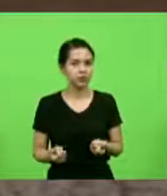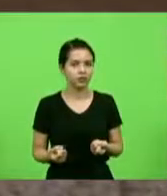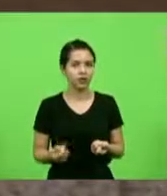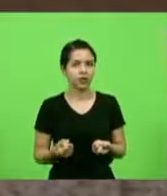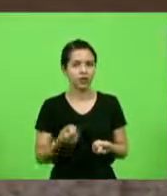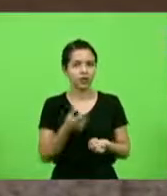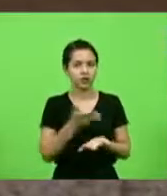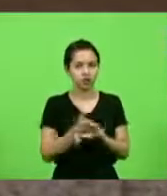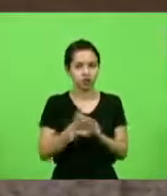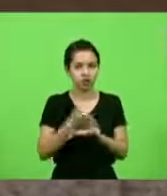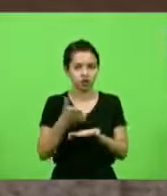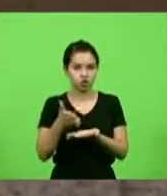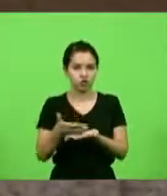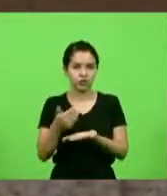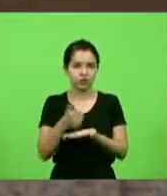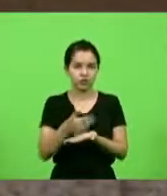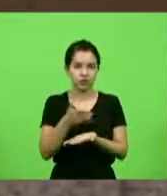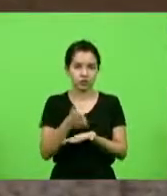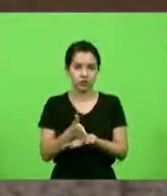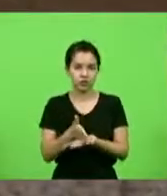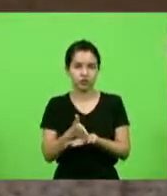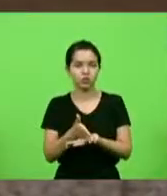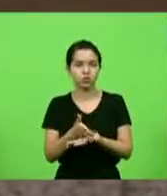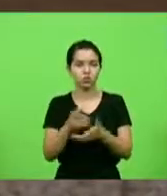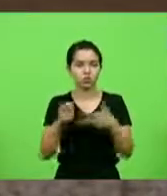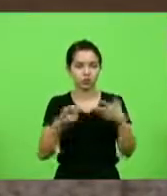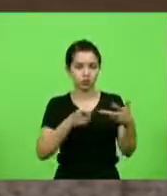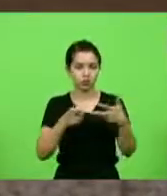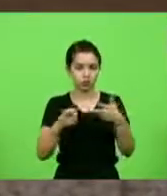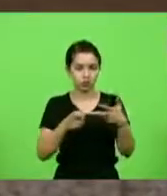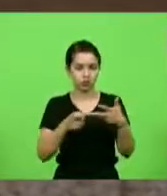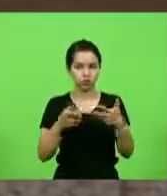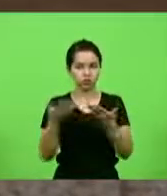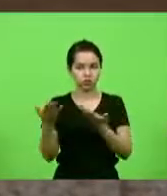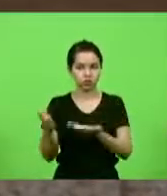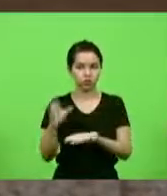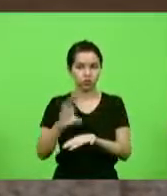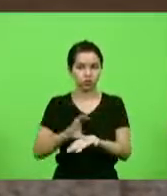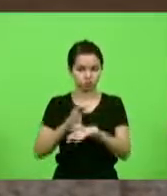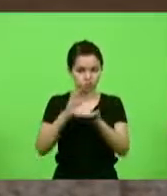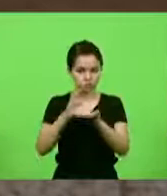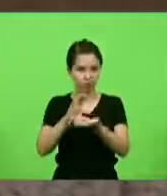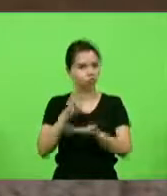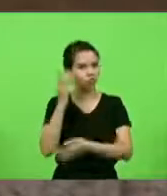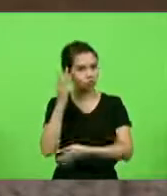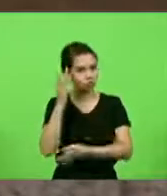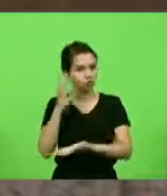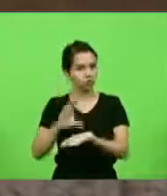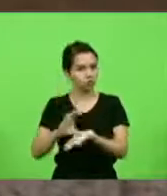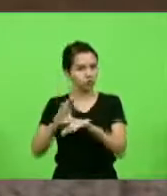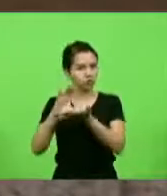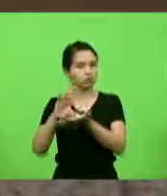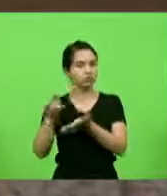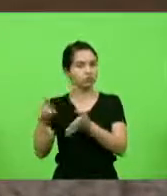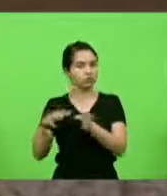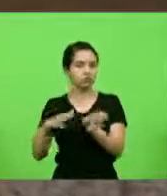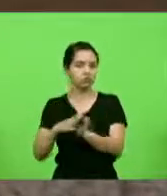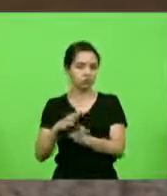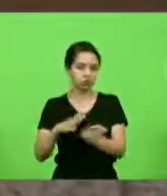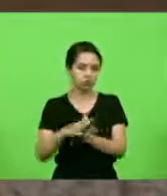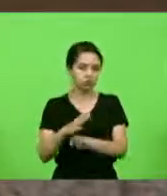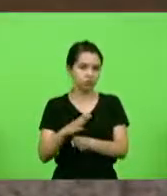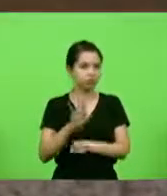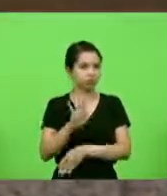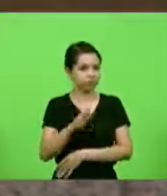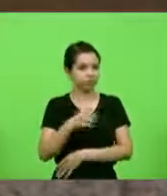divisão das atribuições do executivo com os conselhos. Eu acho que os conselhos eles são para aconselhar, mas eu tenho muito medo